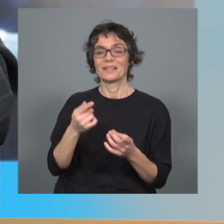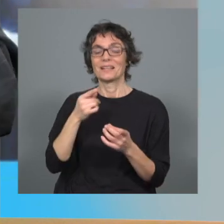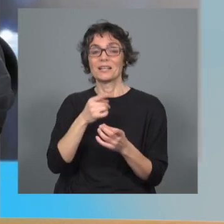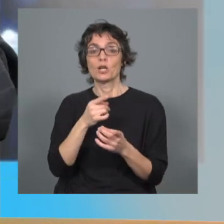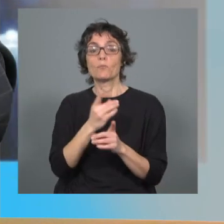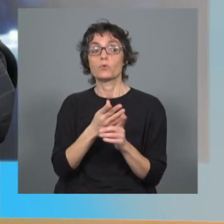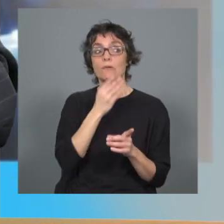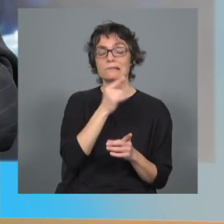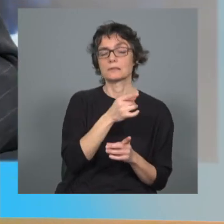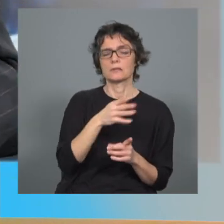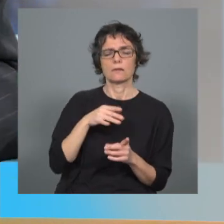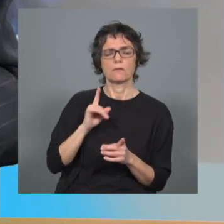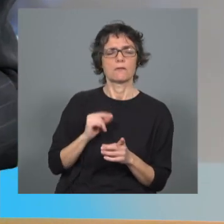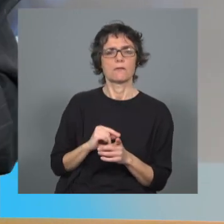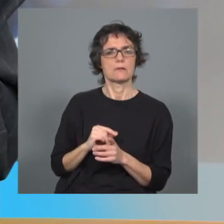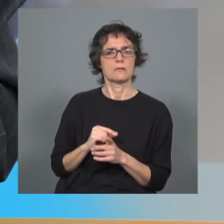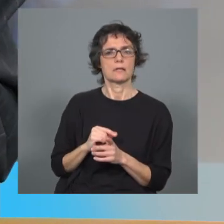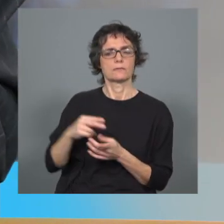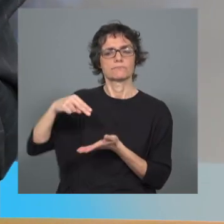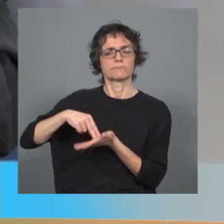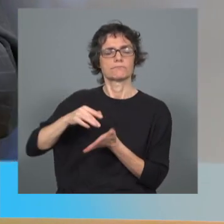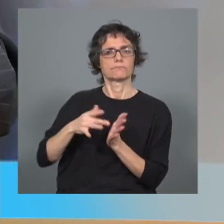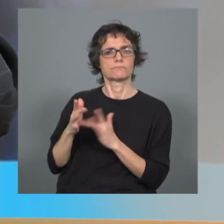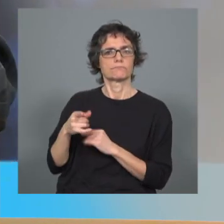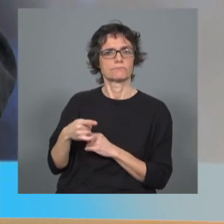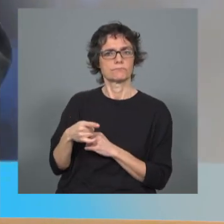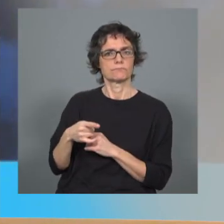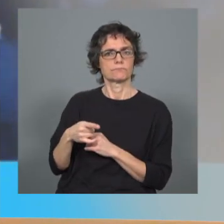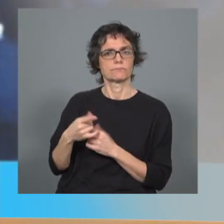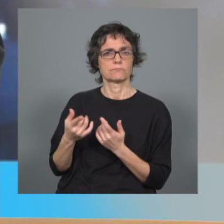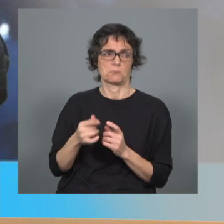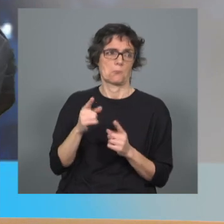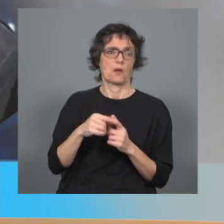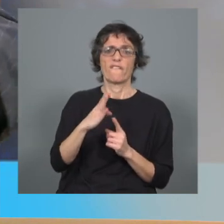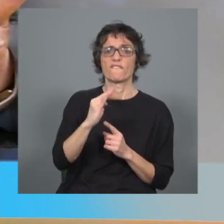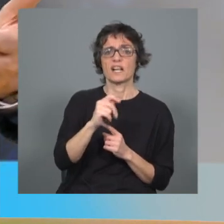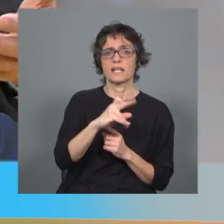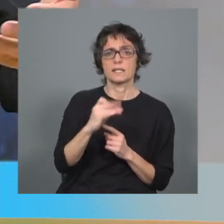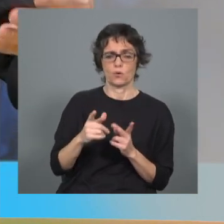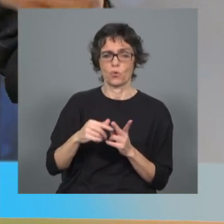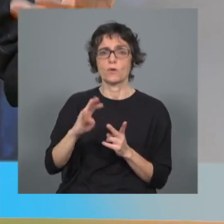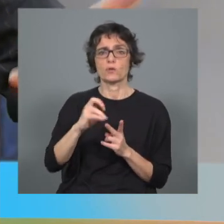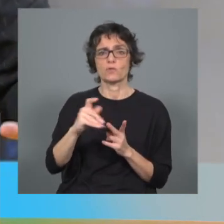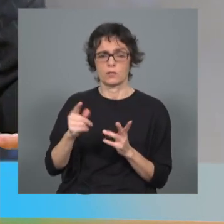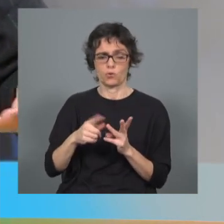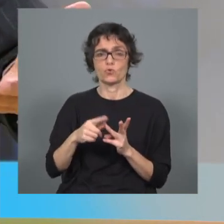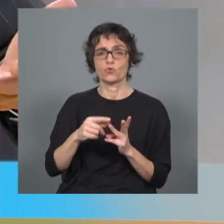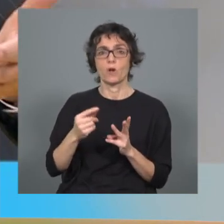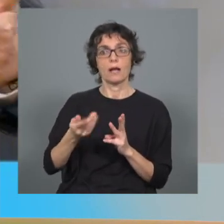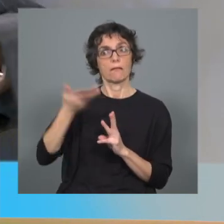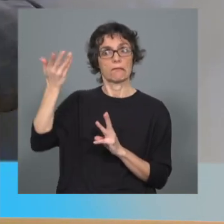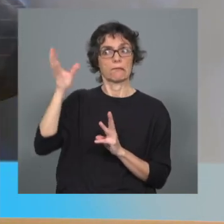eles esperam um messianismo diferente. Quer os fariseus, quer os saduceus, quer as